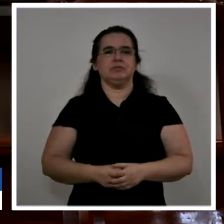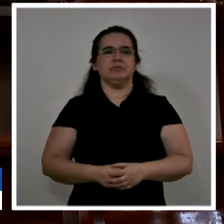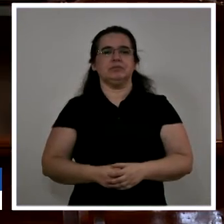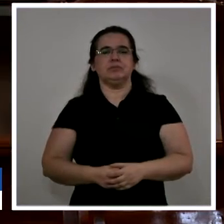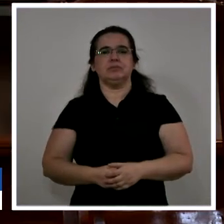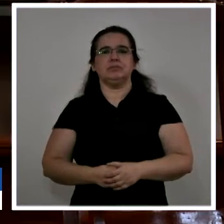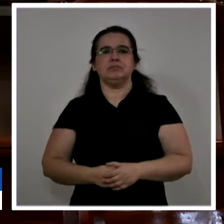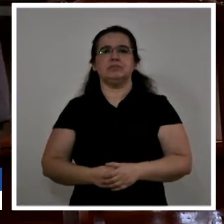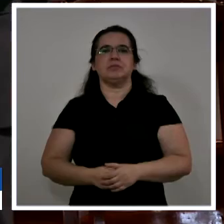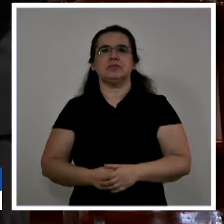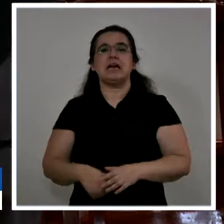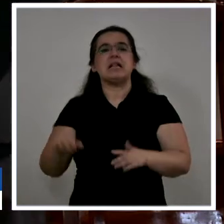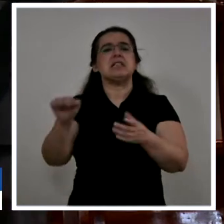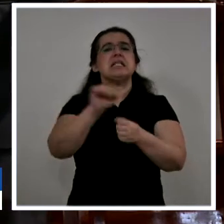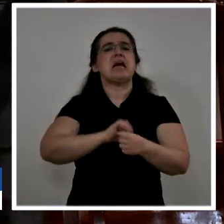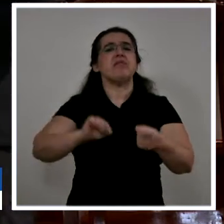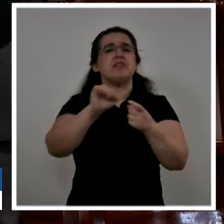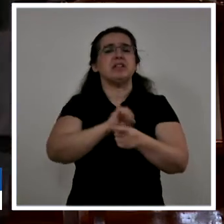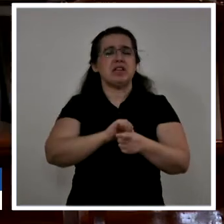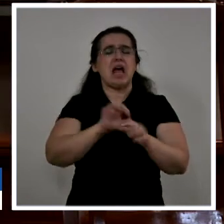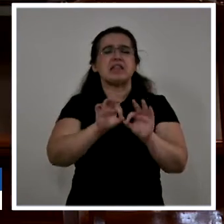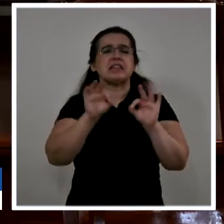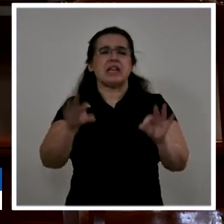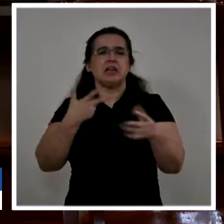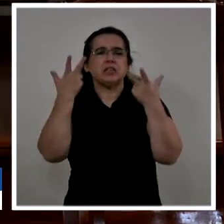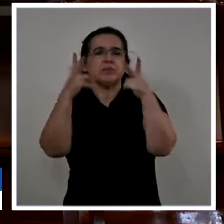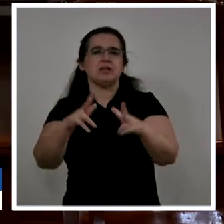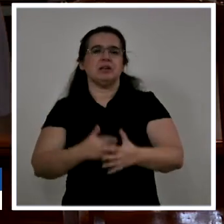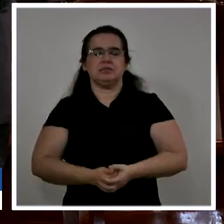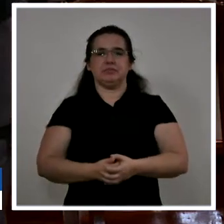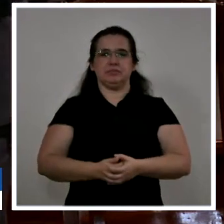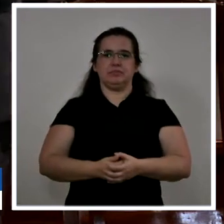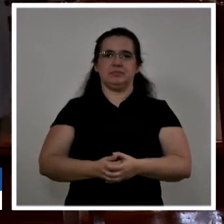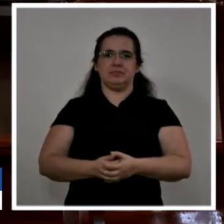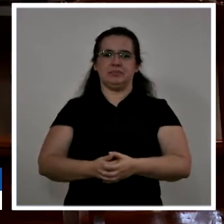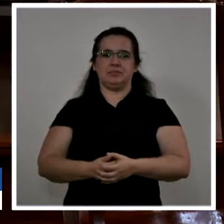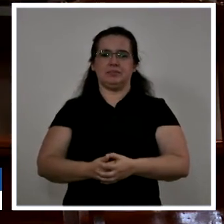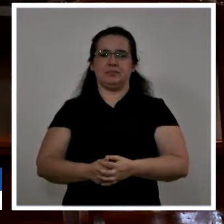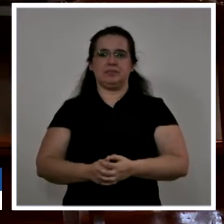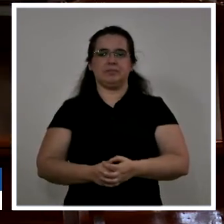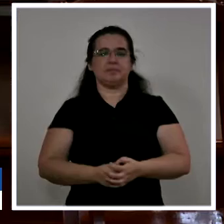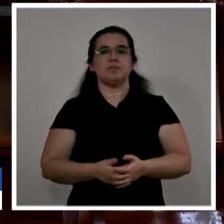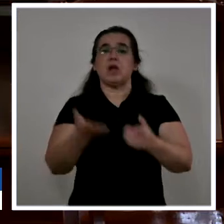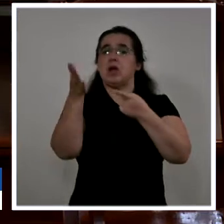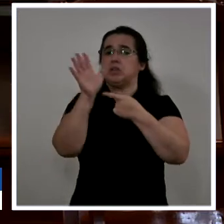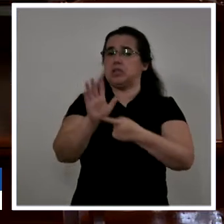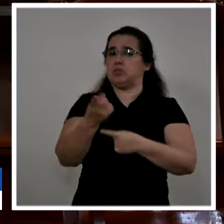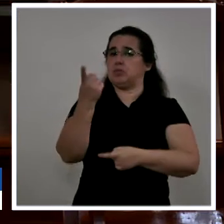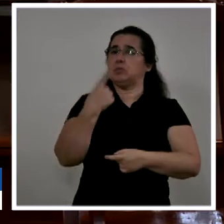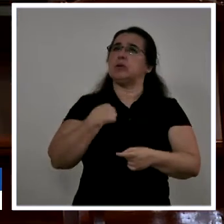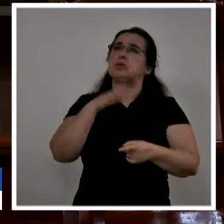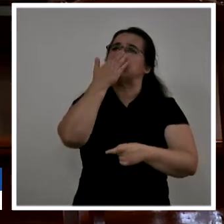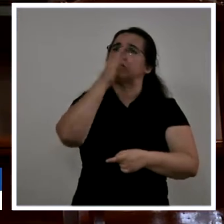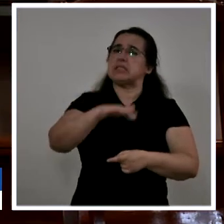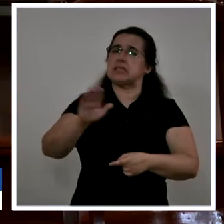means freedom from. Lavar significa libertar de qualquer coisa. Here's another quote from Dr. Michael Rutter. Outro exemplo também daquele